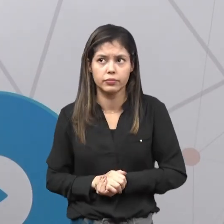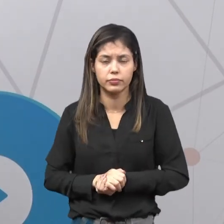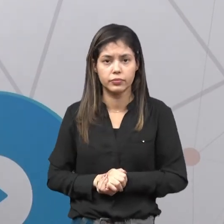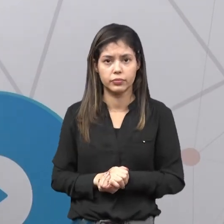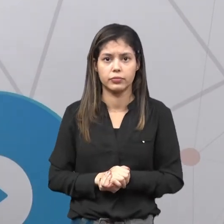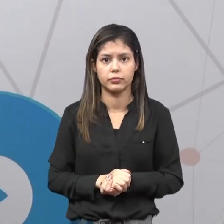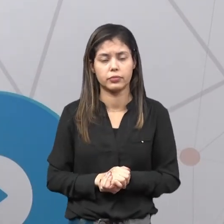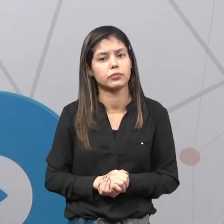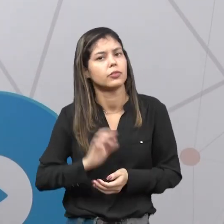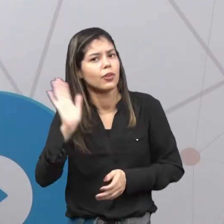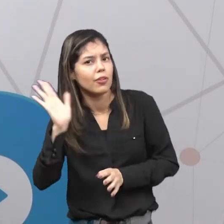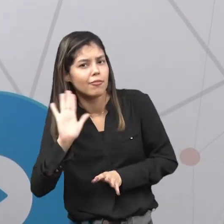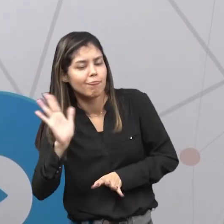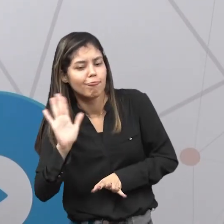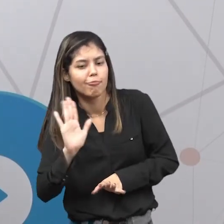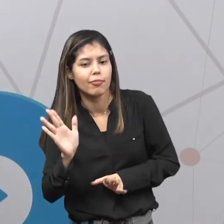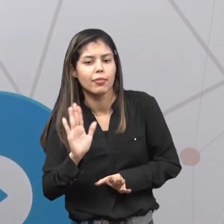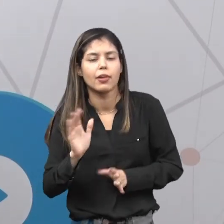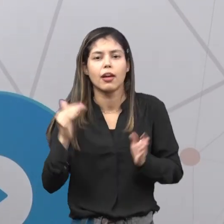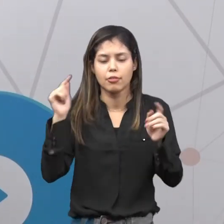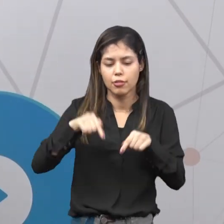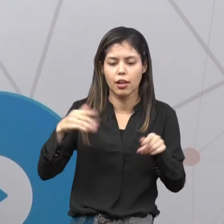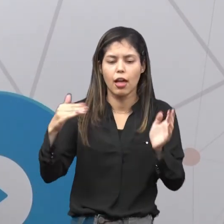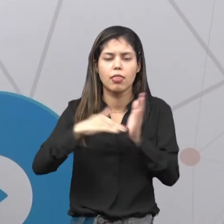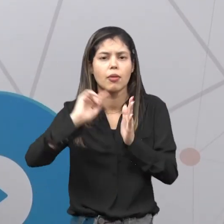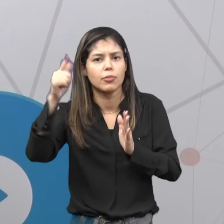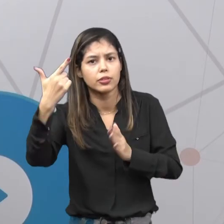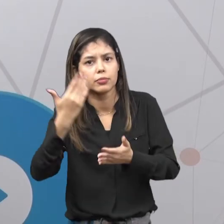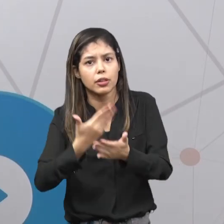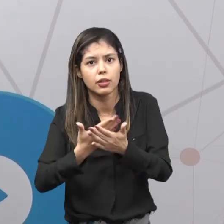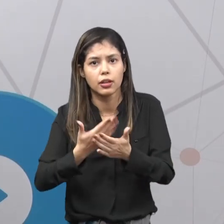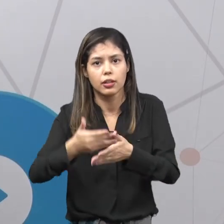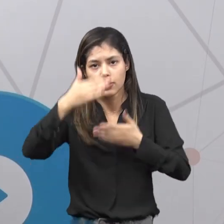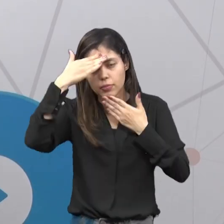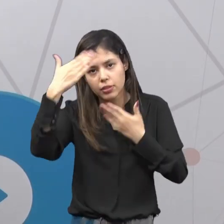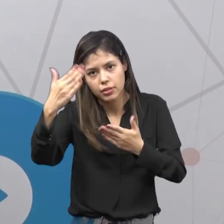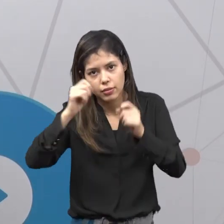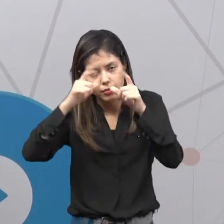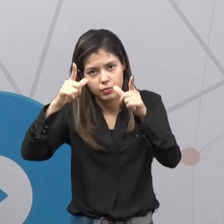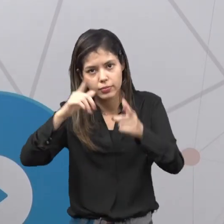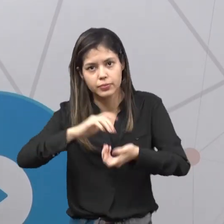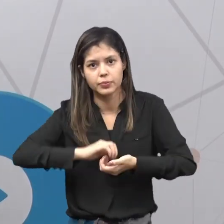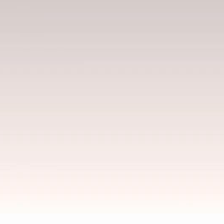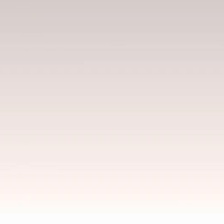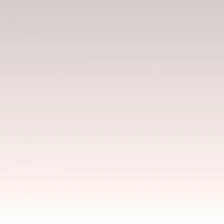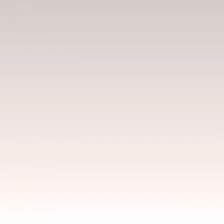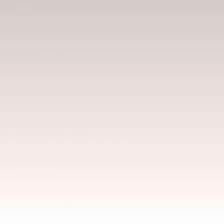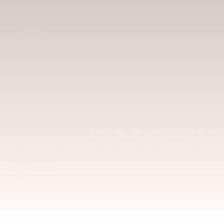Então, nós ficamos por aqui. Até a próxima aula, pessoal. Muito obrigada pela atenção.